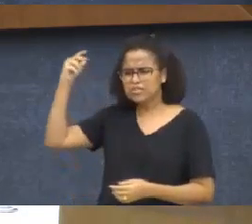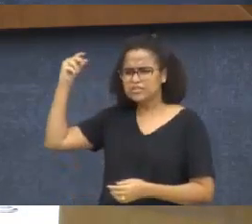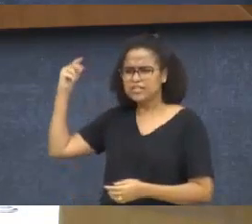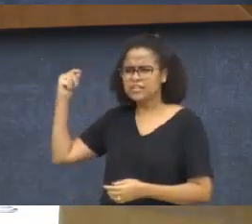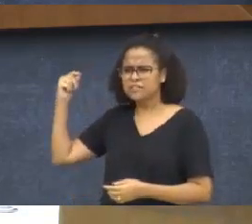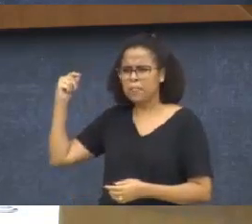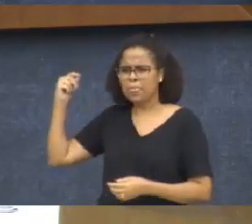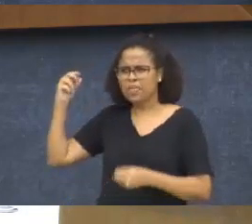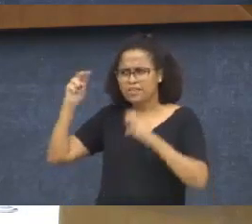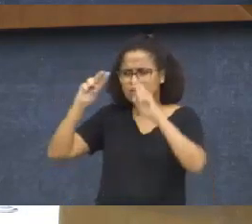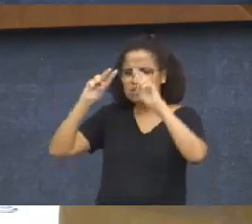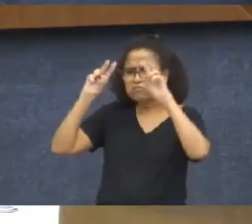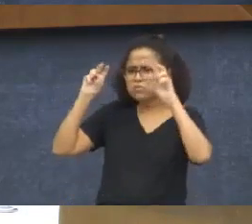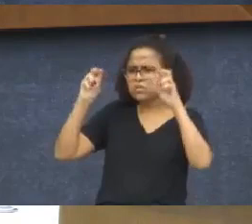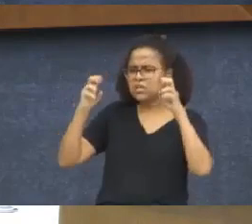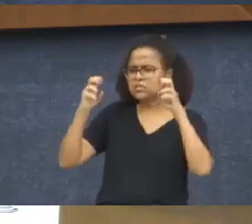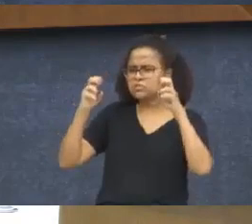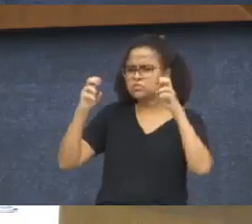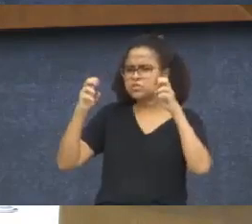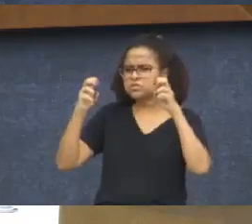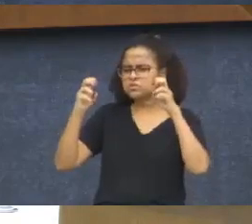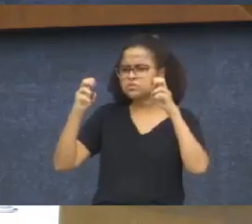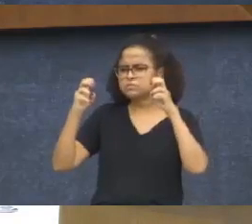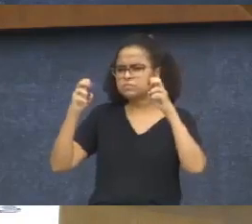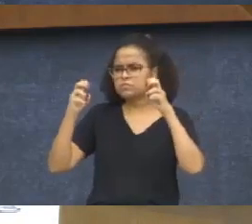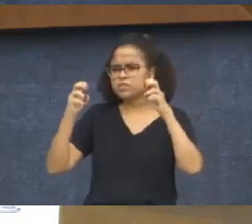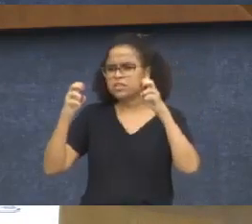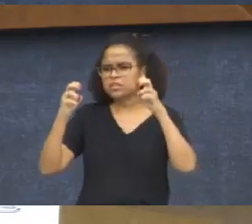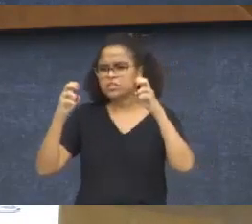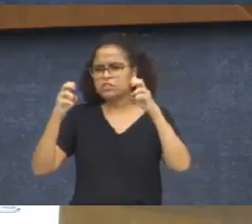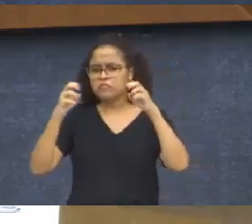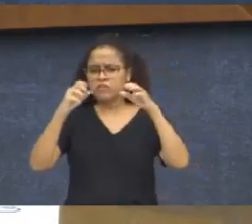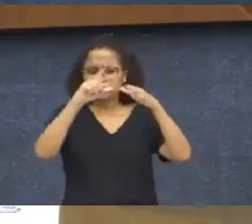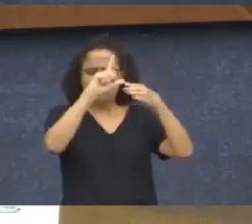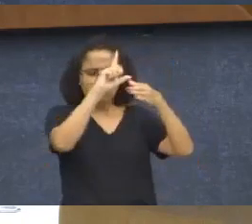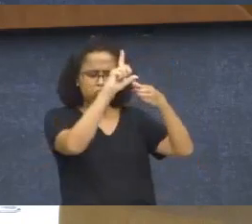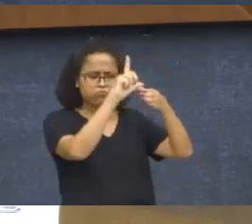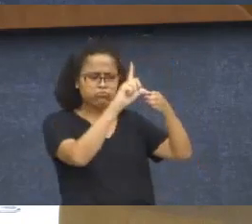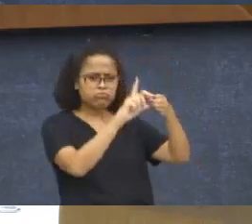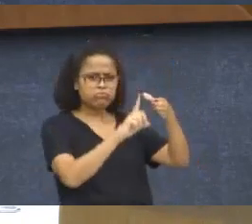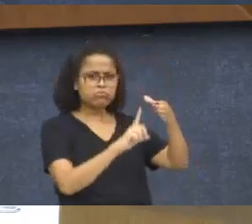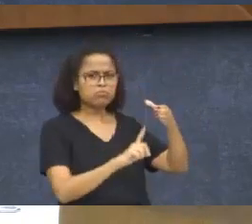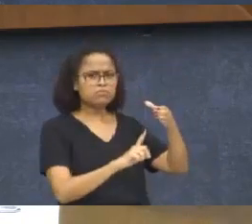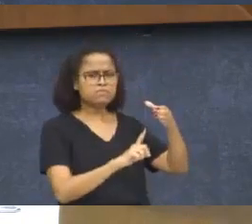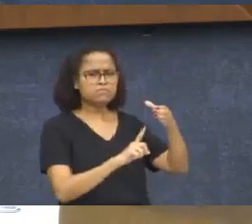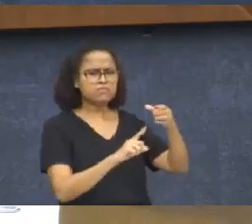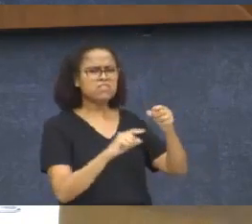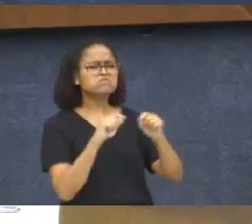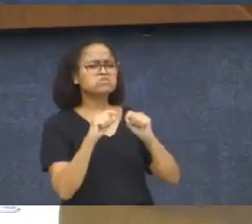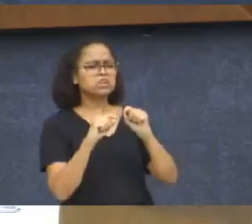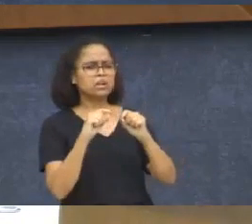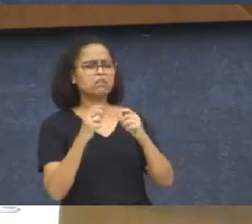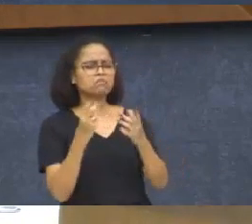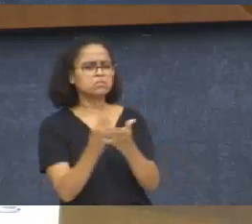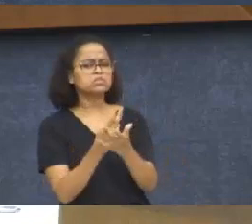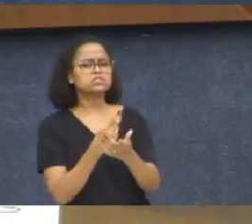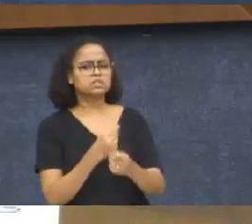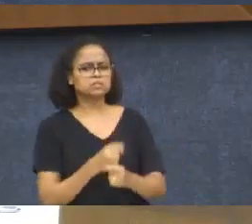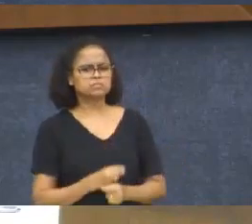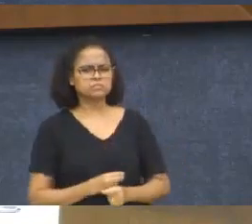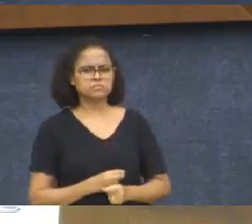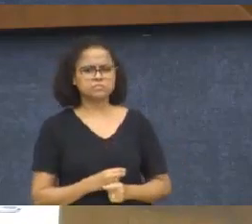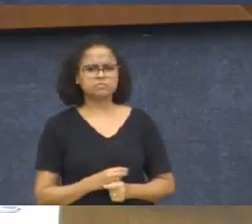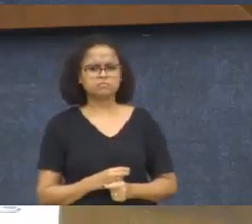determinados assuntos eram simplesmente jogados na lata do lixo? Será que é isso que está acontecendo? Eu não